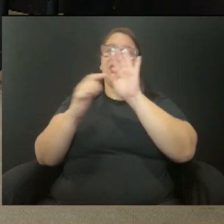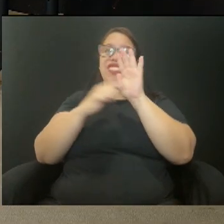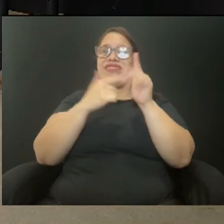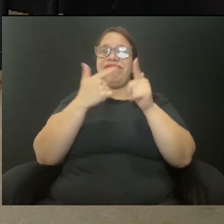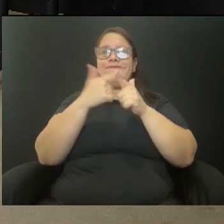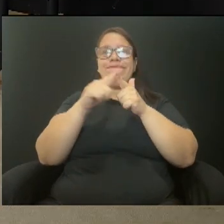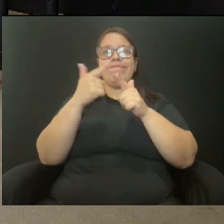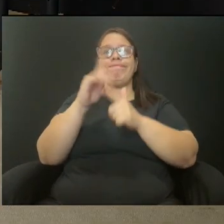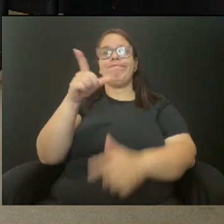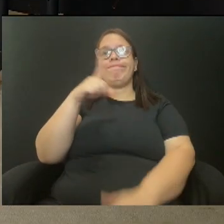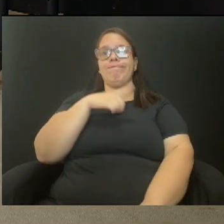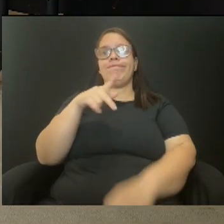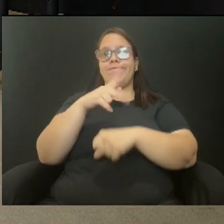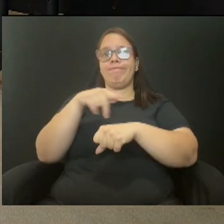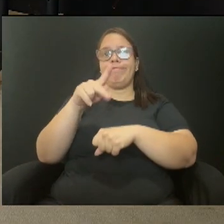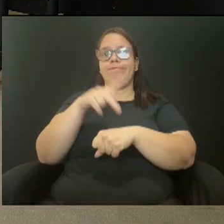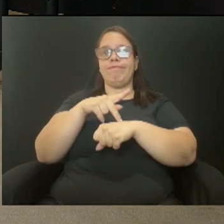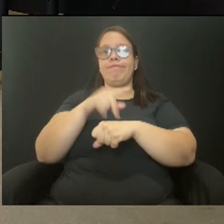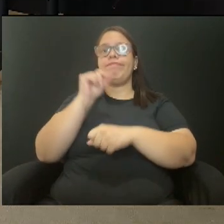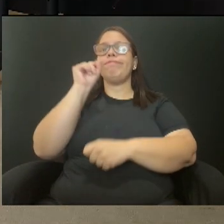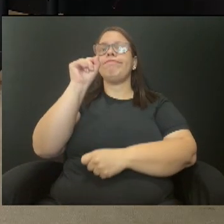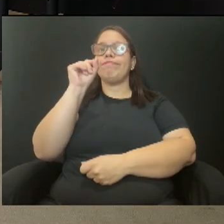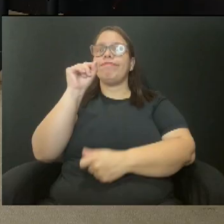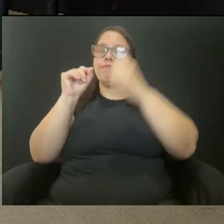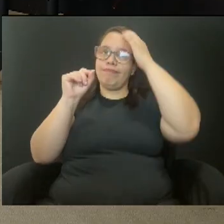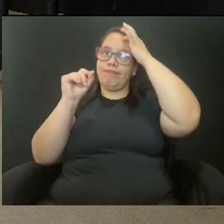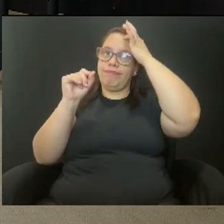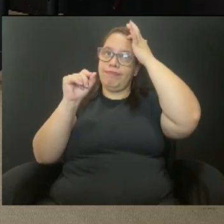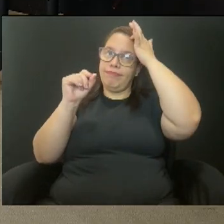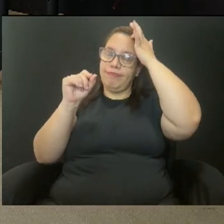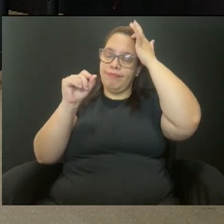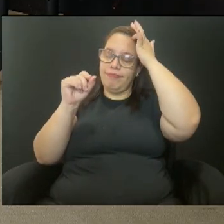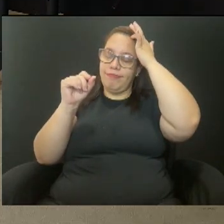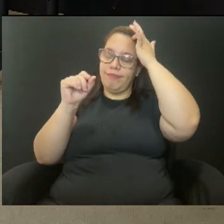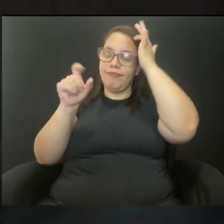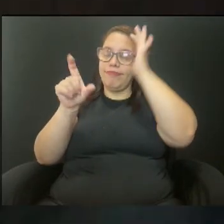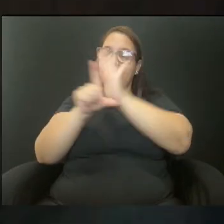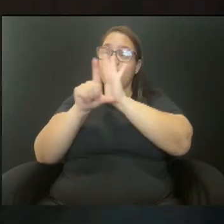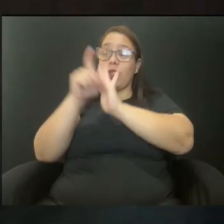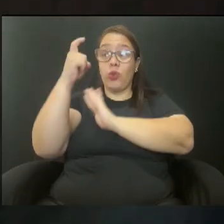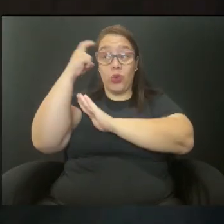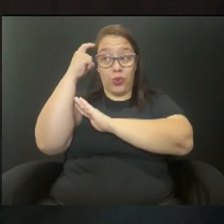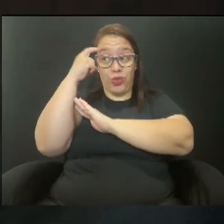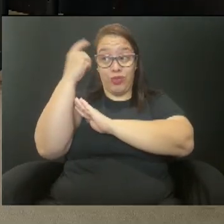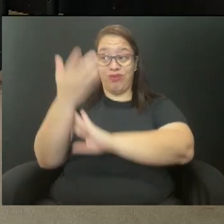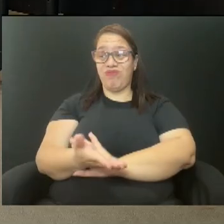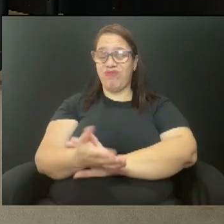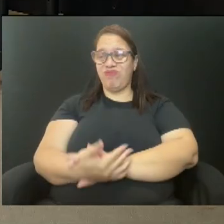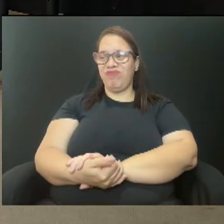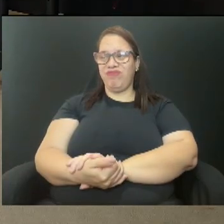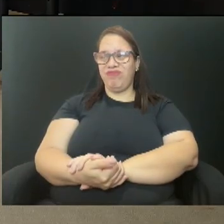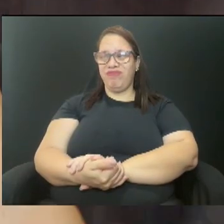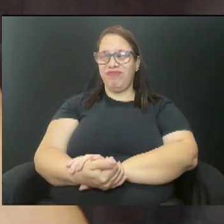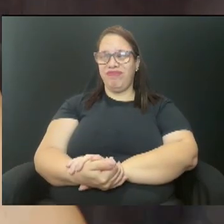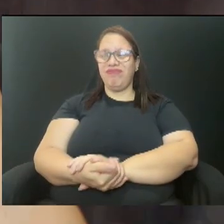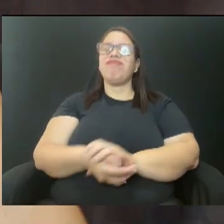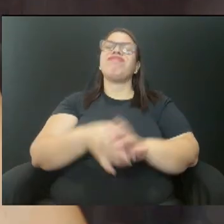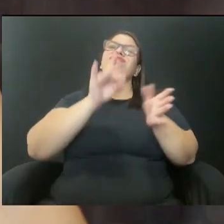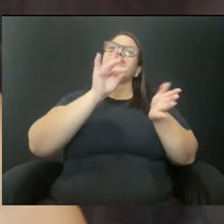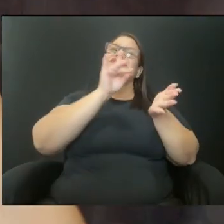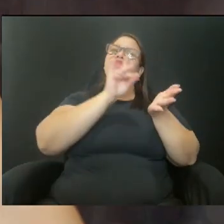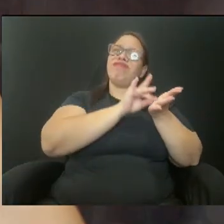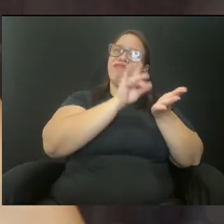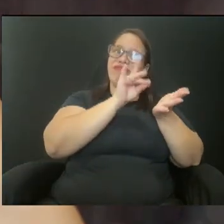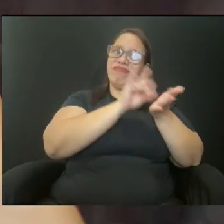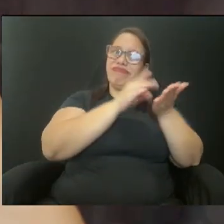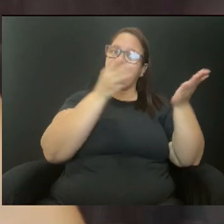no que diz respeito à legislação. O que você pensa sobre isso? Olha, realmente, hoje a legislação ela